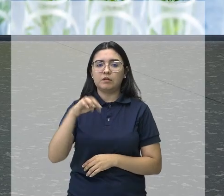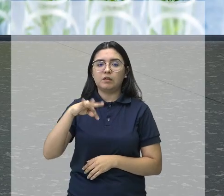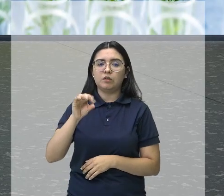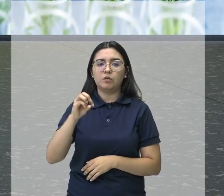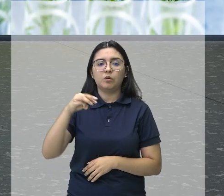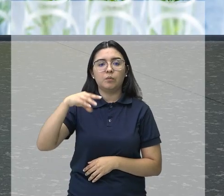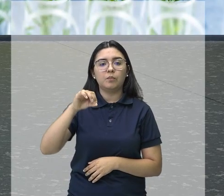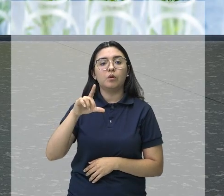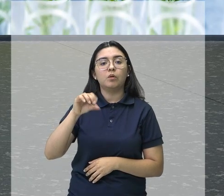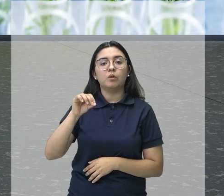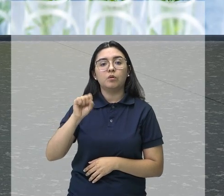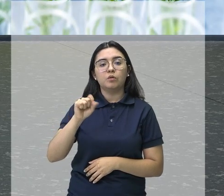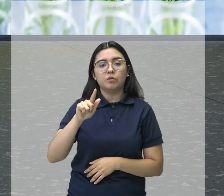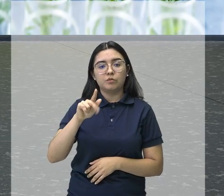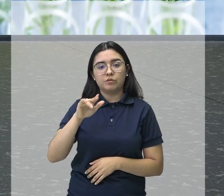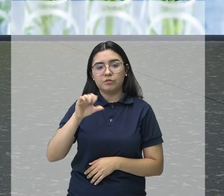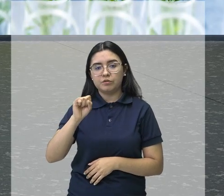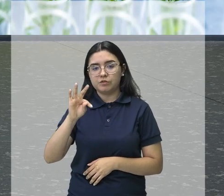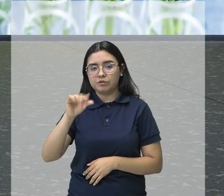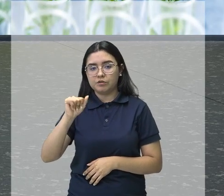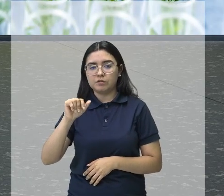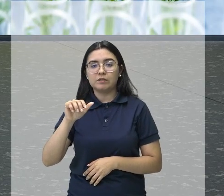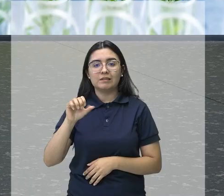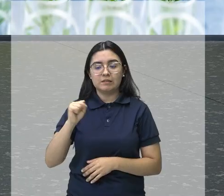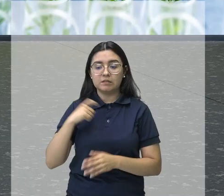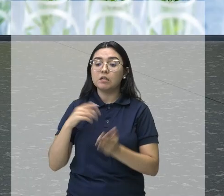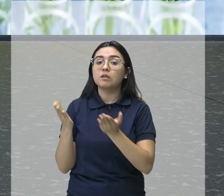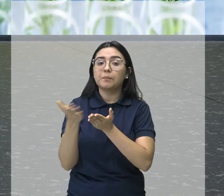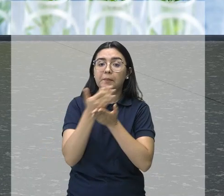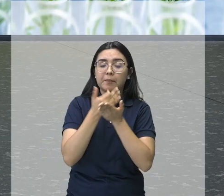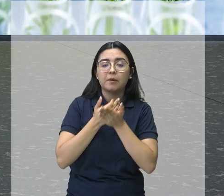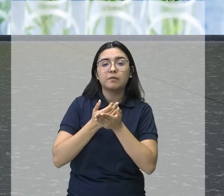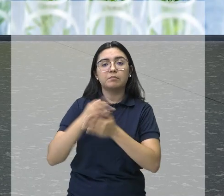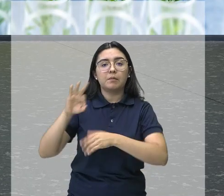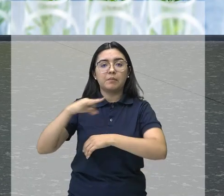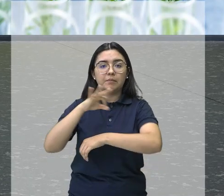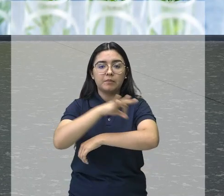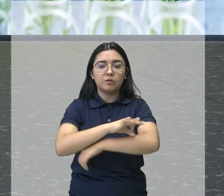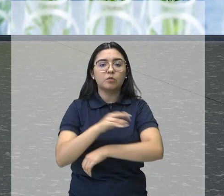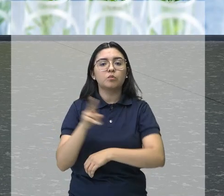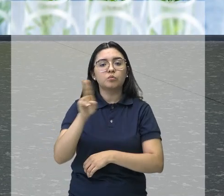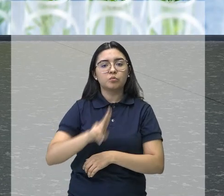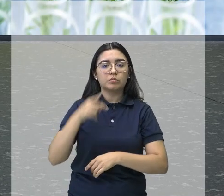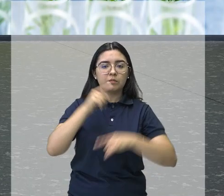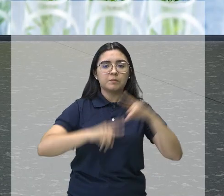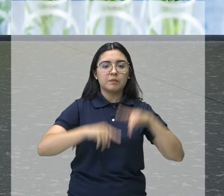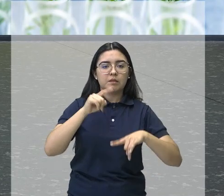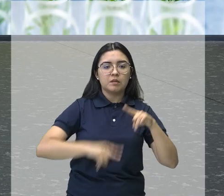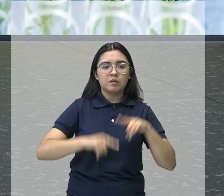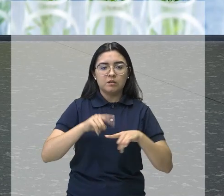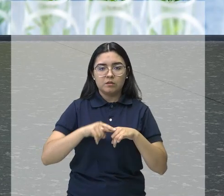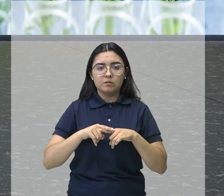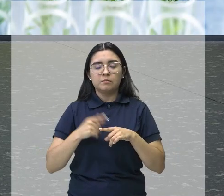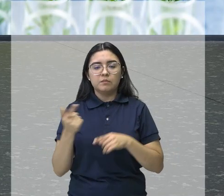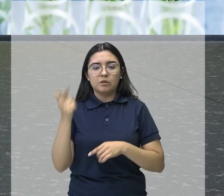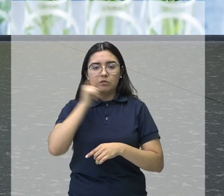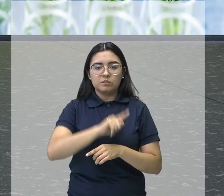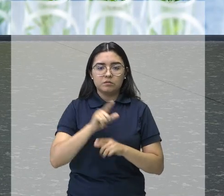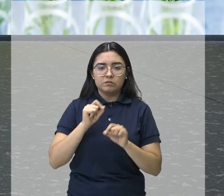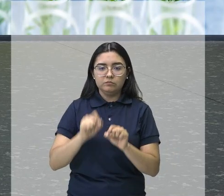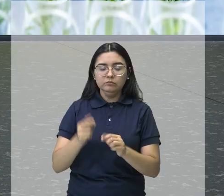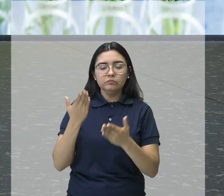entomologistas, olha que legal, né? Que coletam insetos utilizando armadilhas ou redes para estudar